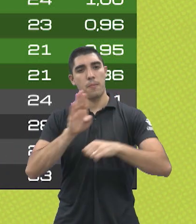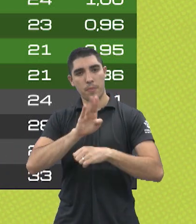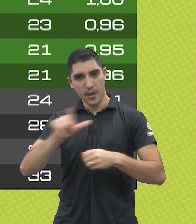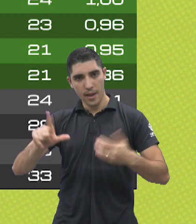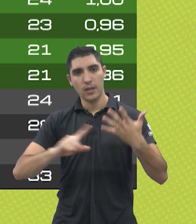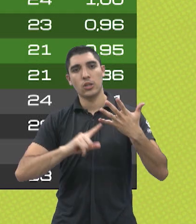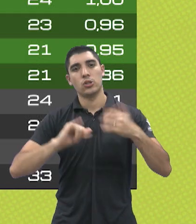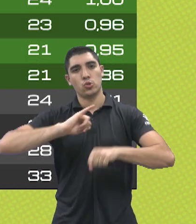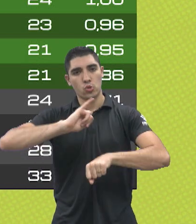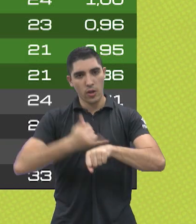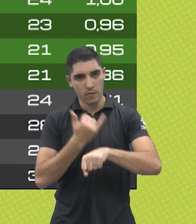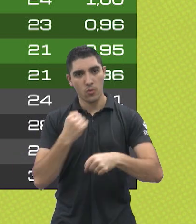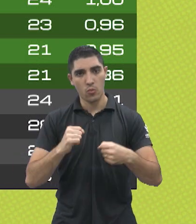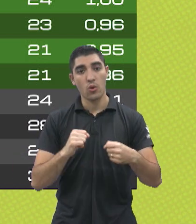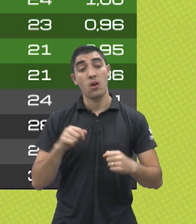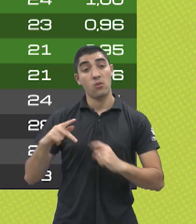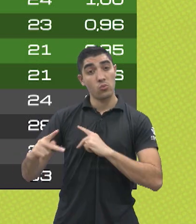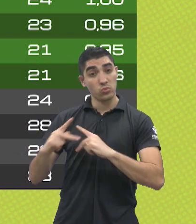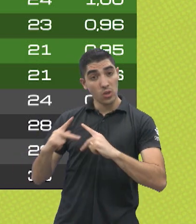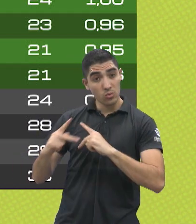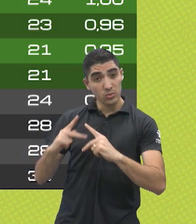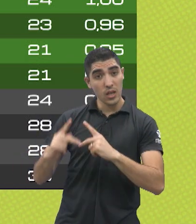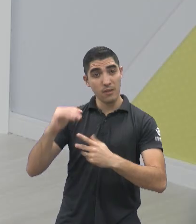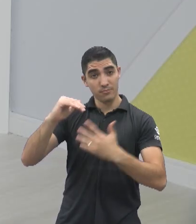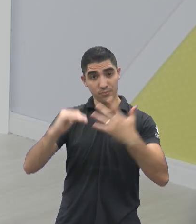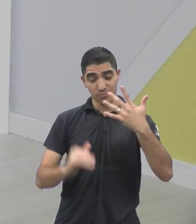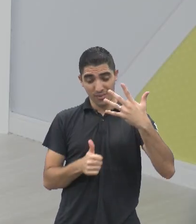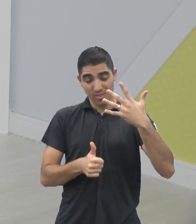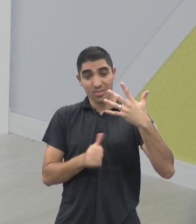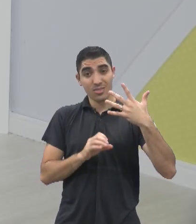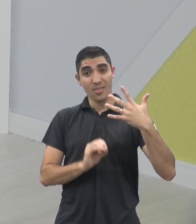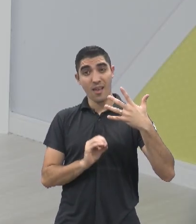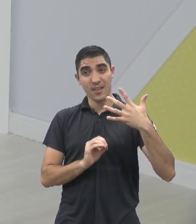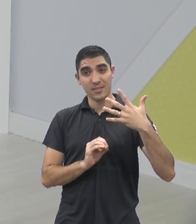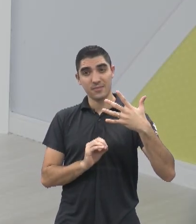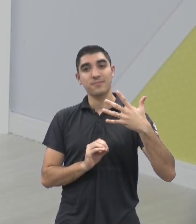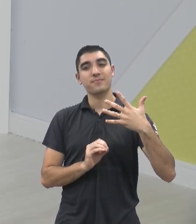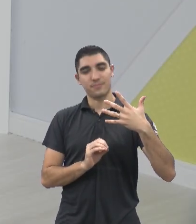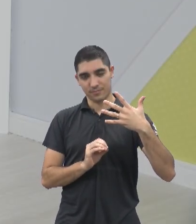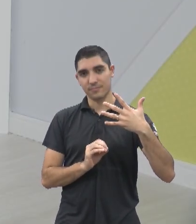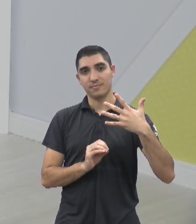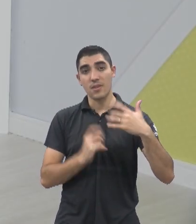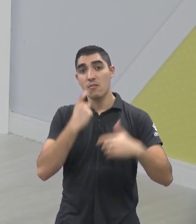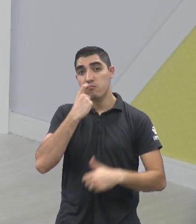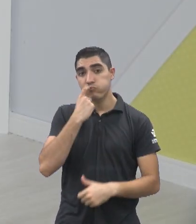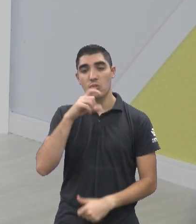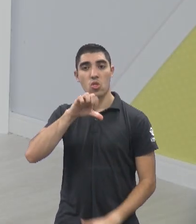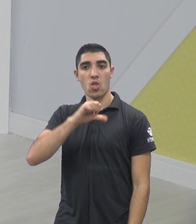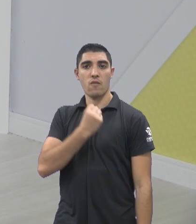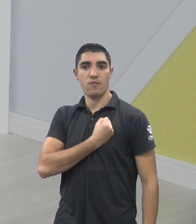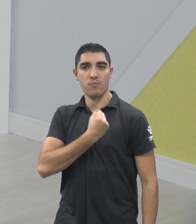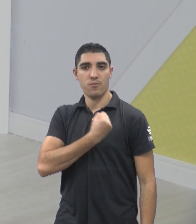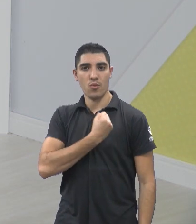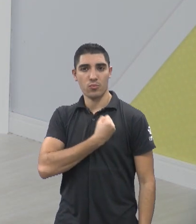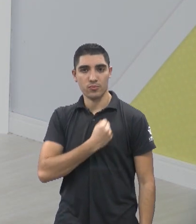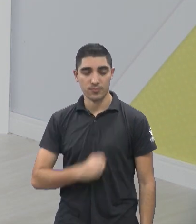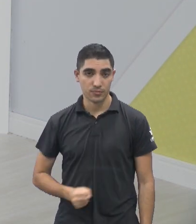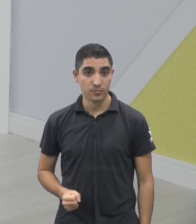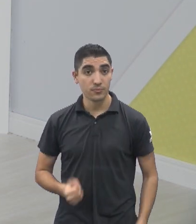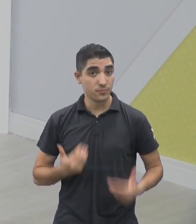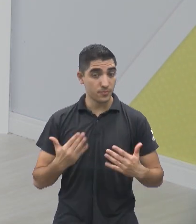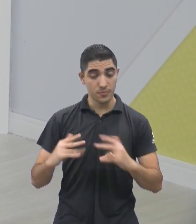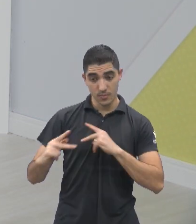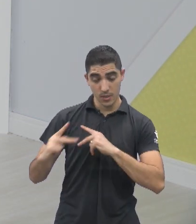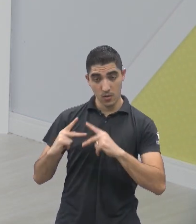permanece ali na antepenúltima posição, na 10ª posição, com apenas 9 pontos conquistados. A rodada para o São